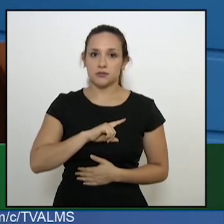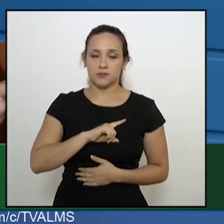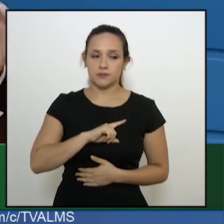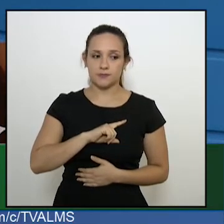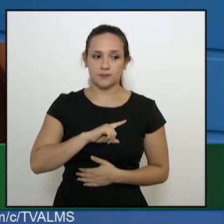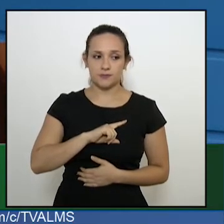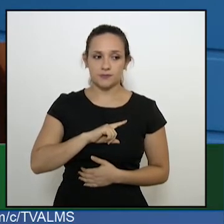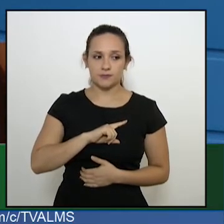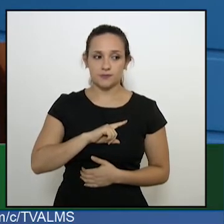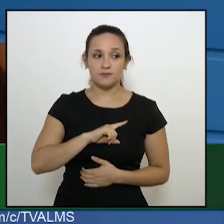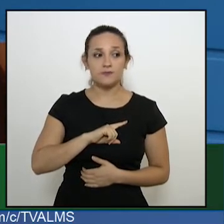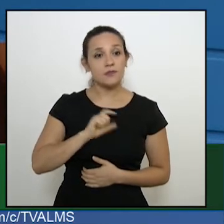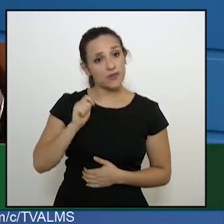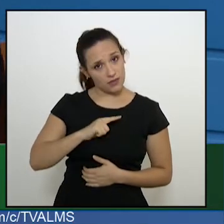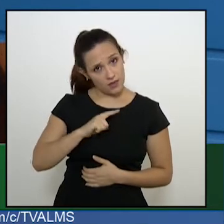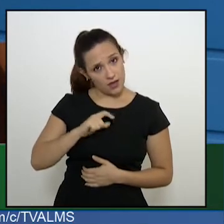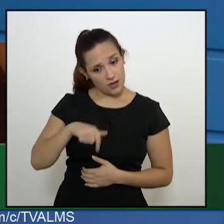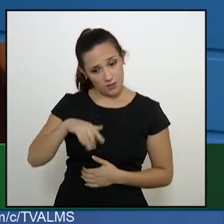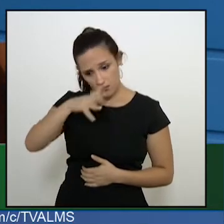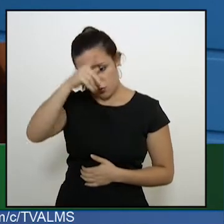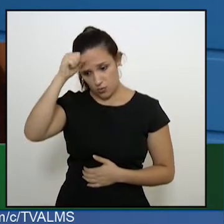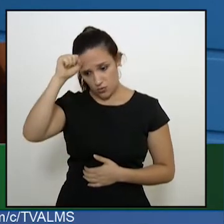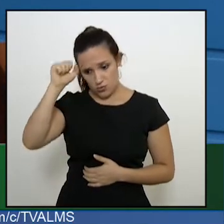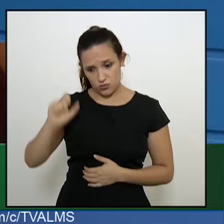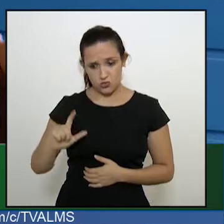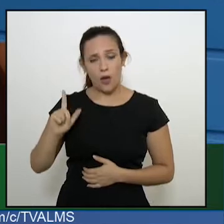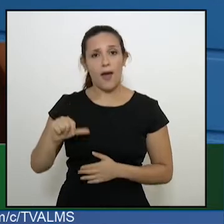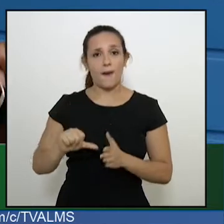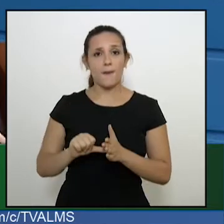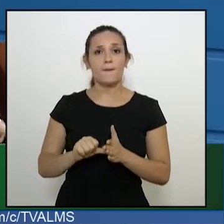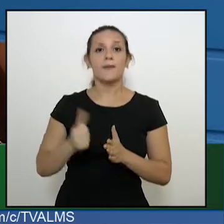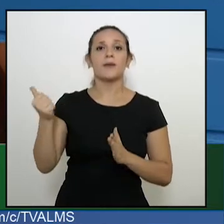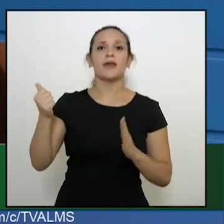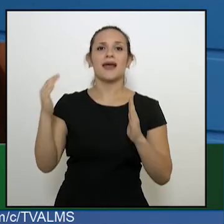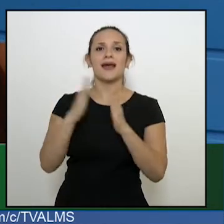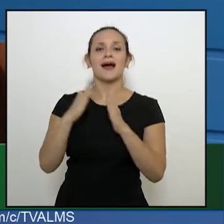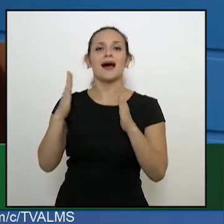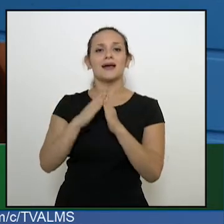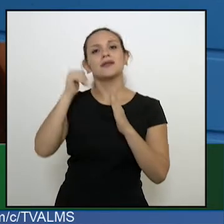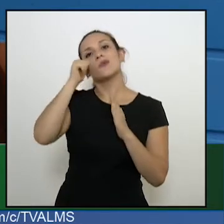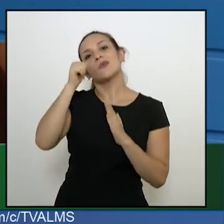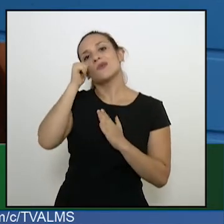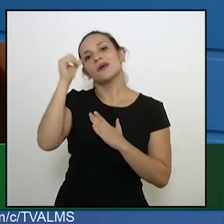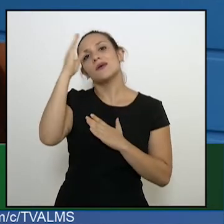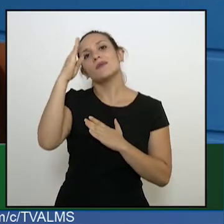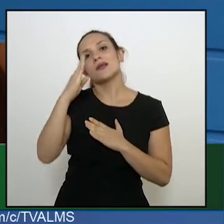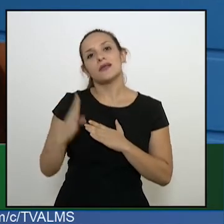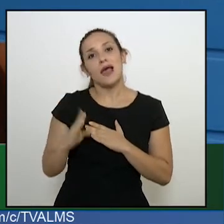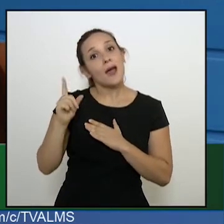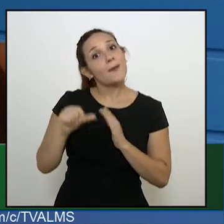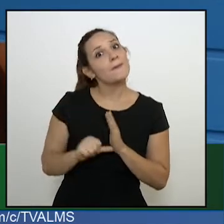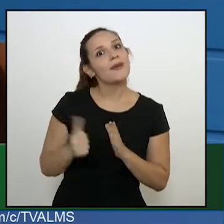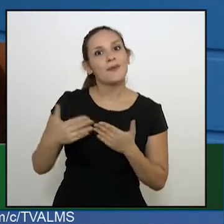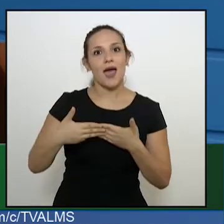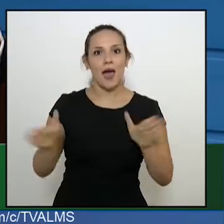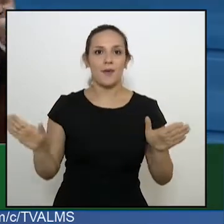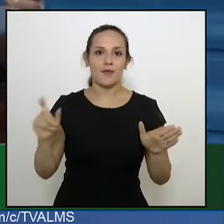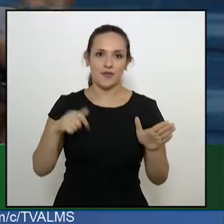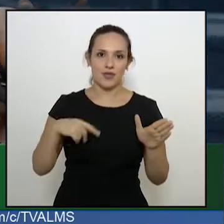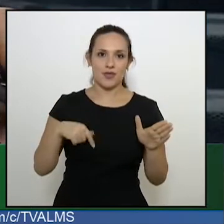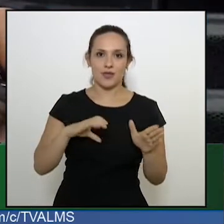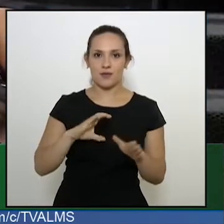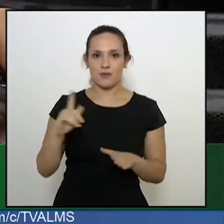uma Casa da Mulher Brasileira, que foi a primeira a ser inaugurada, construída aqui em Campo Grande. Tem